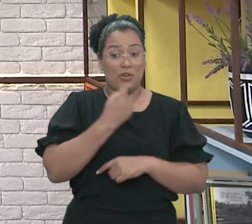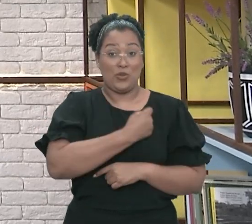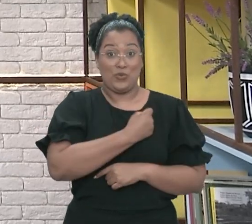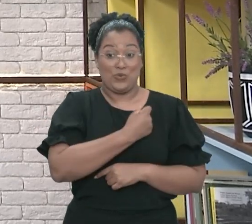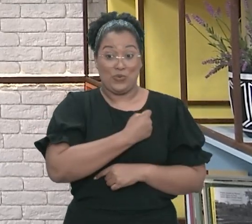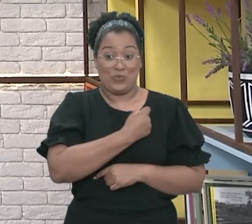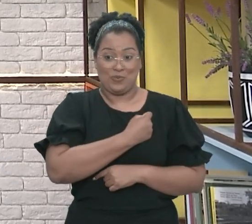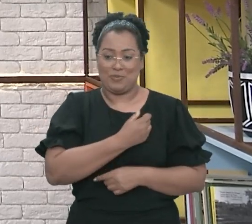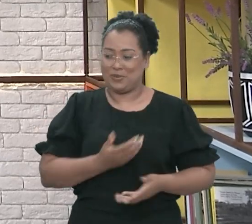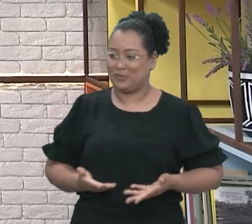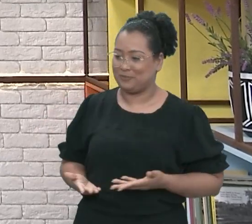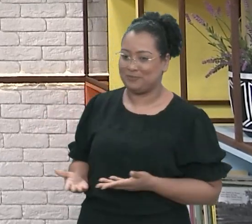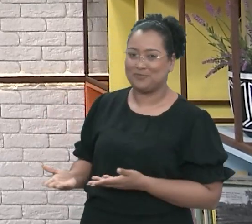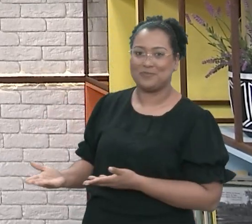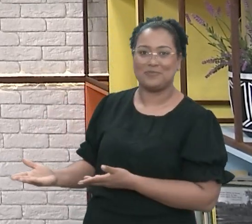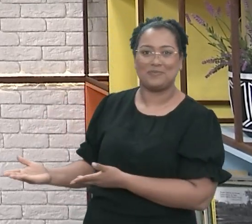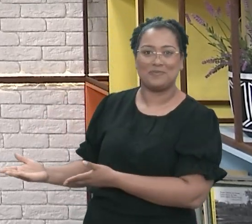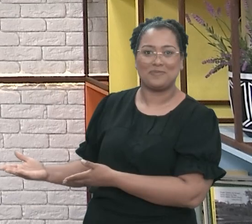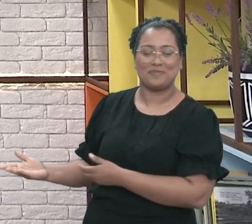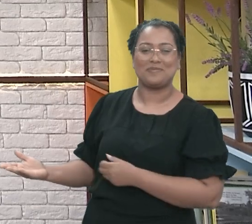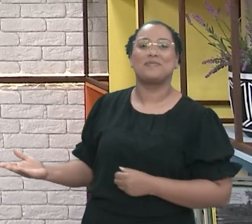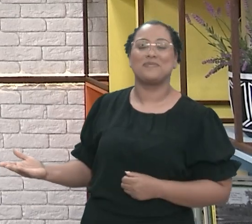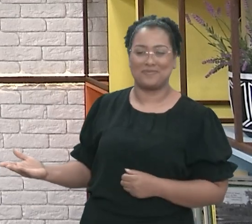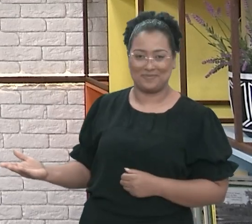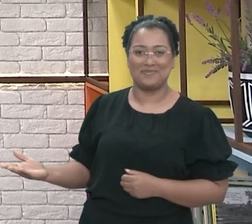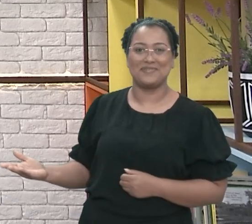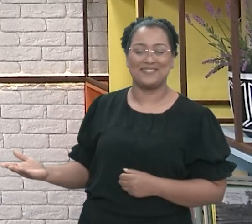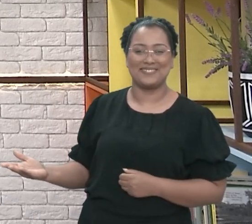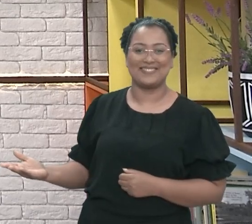para esse número que aparece aqui embaixo da sua tela, o